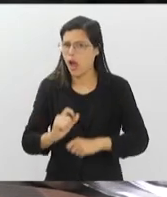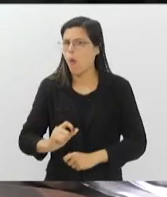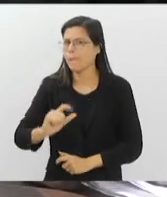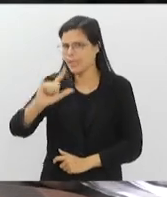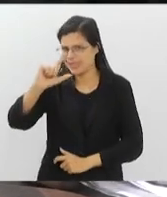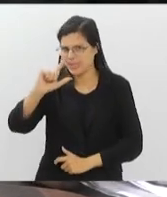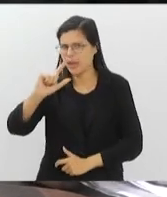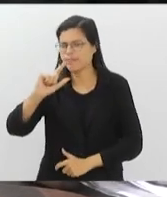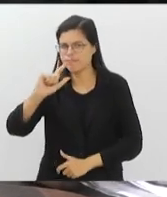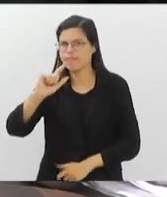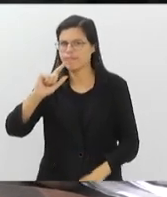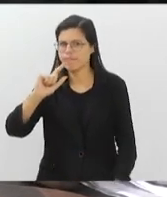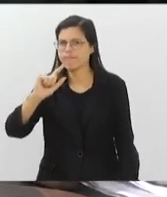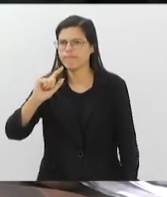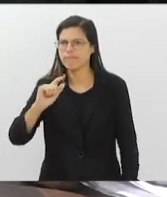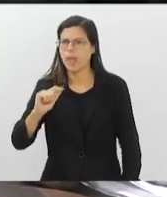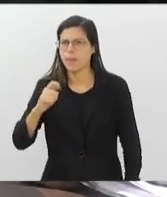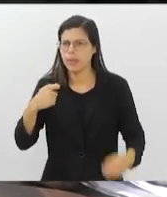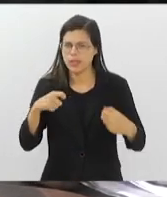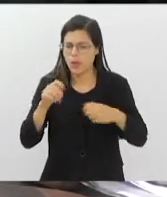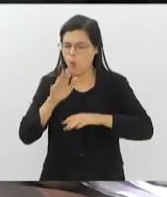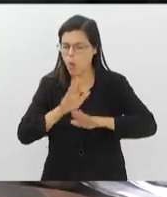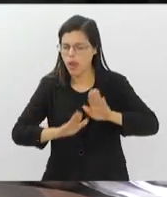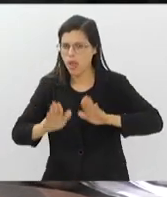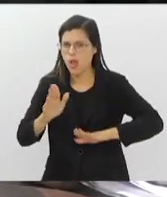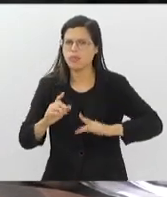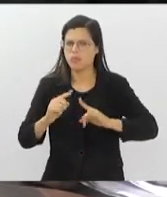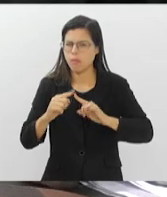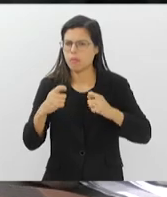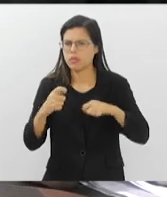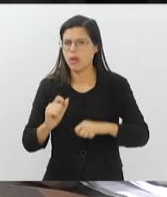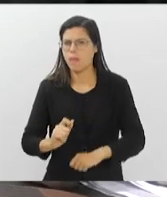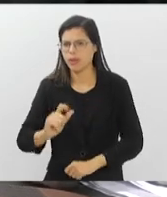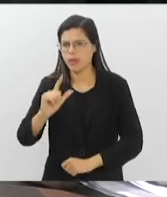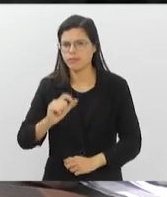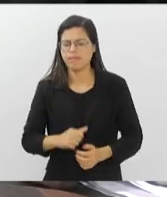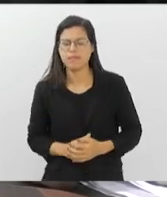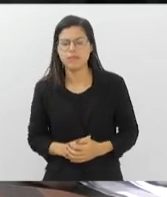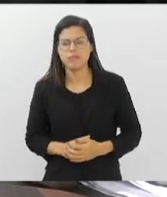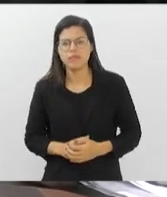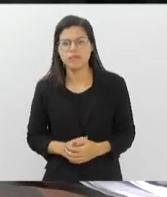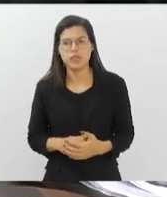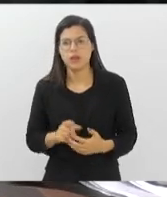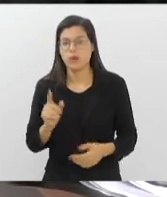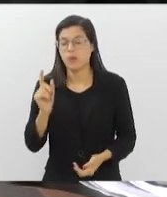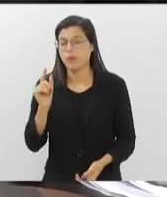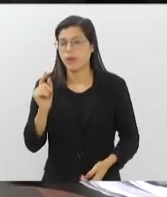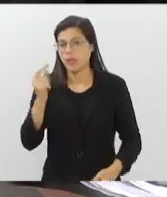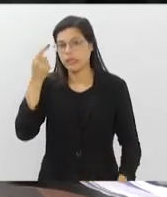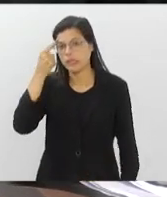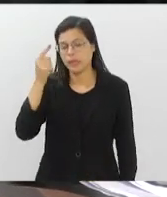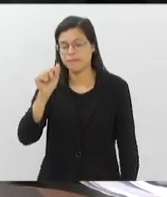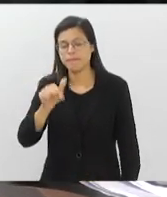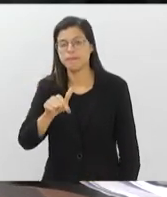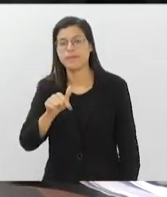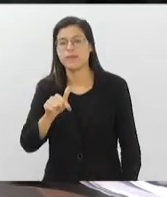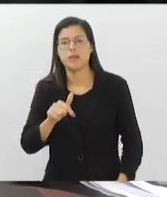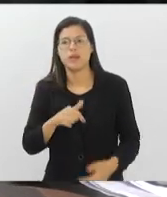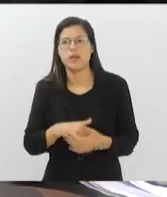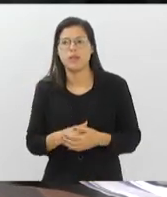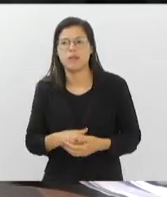né? Discretamente, mas sim. Que é o seguinte, eu fui